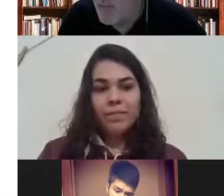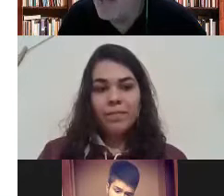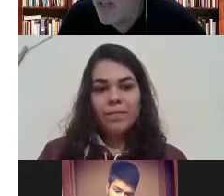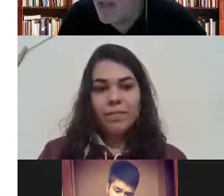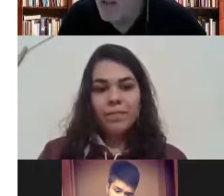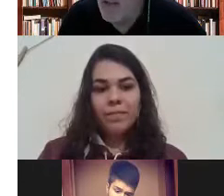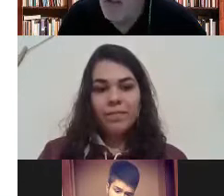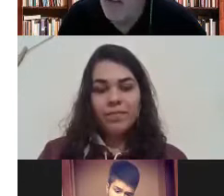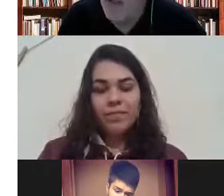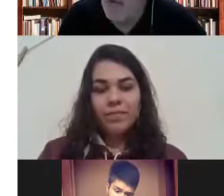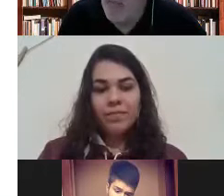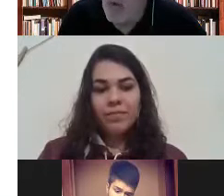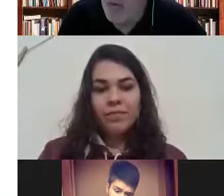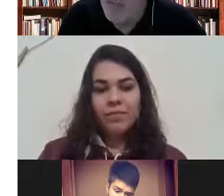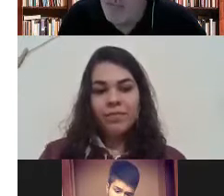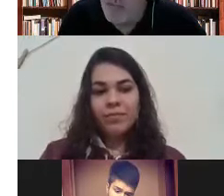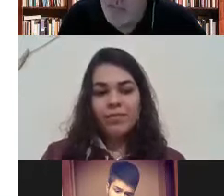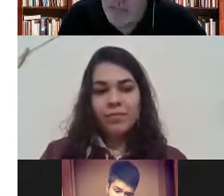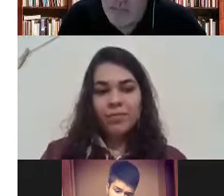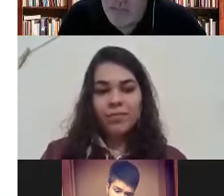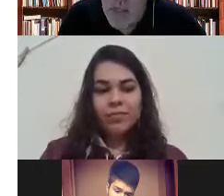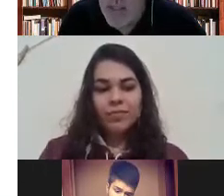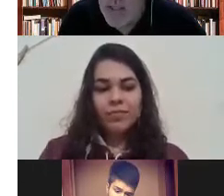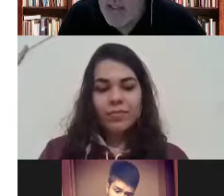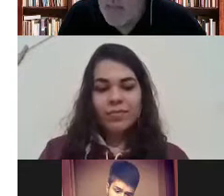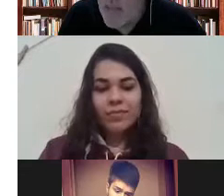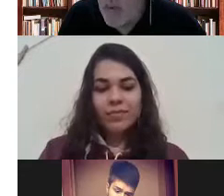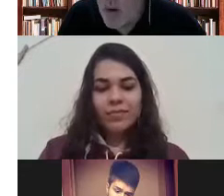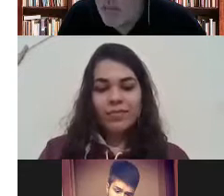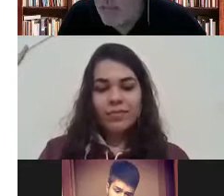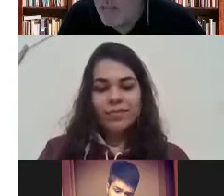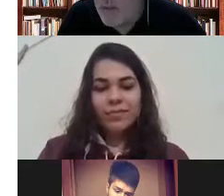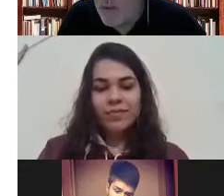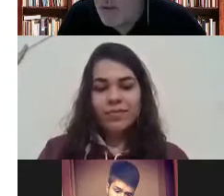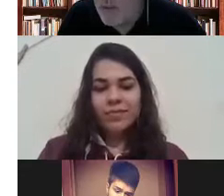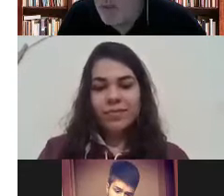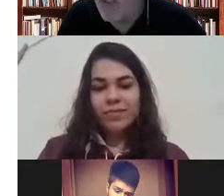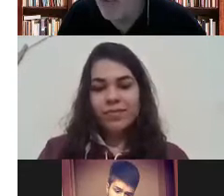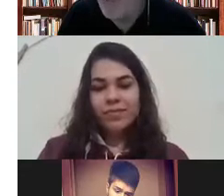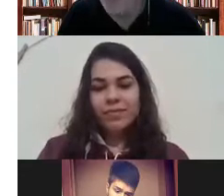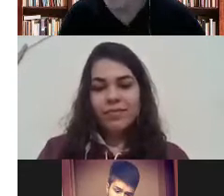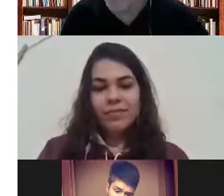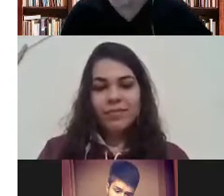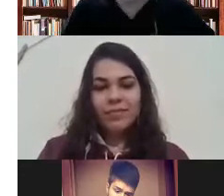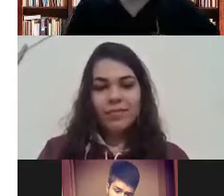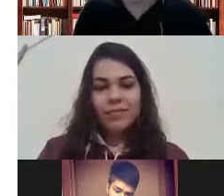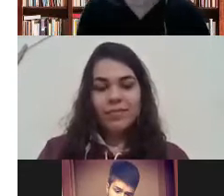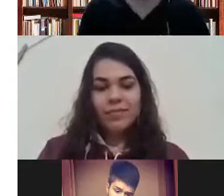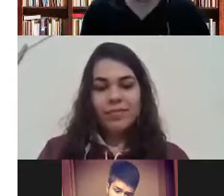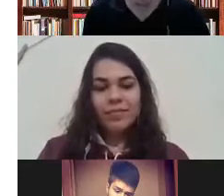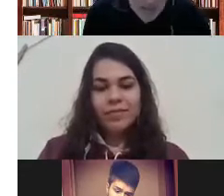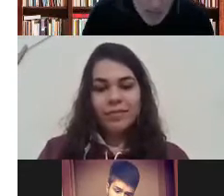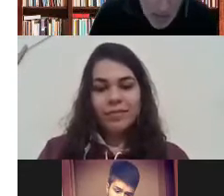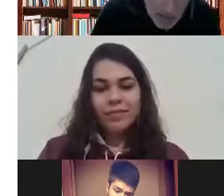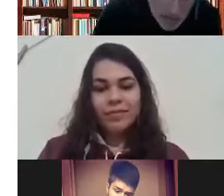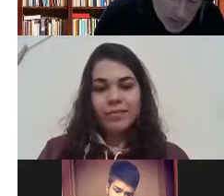lá, Braskem, lá do polo. Esse aqui é o maior projeto de reuso do Brasil, com